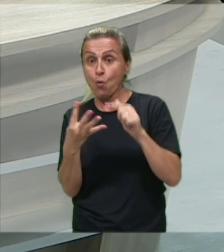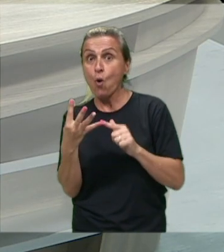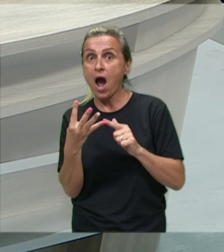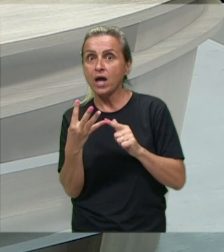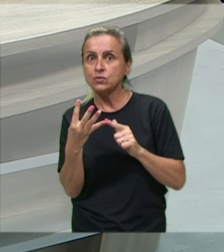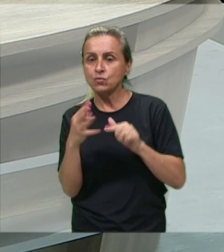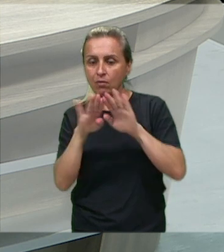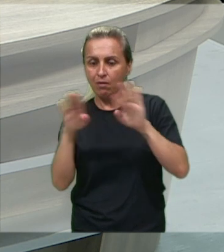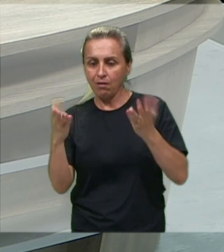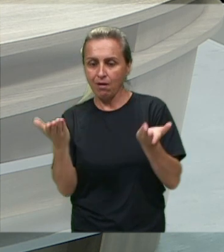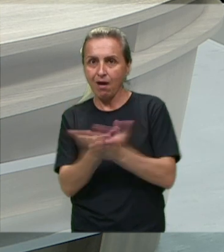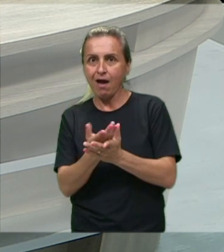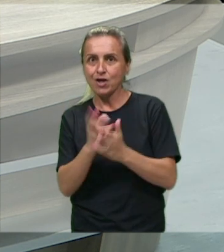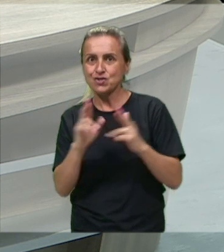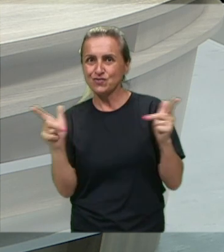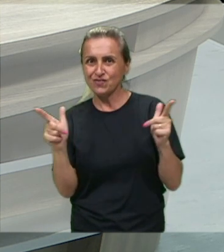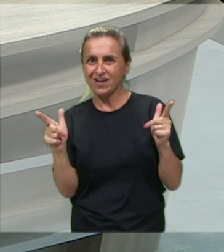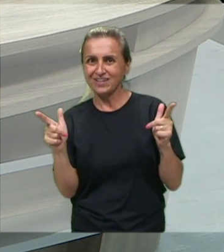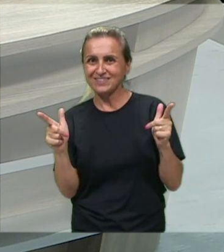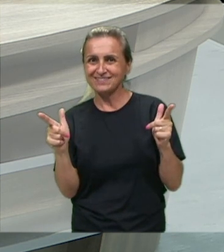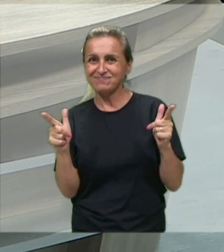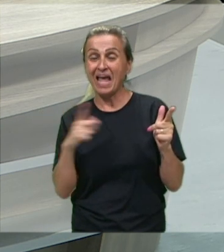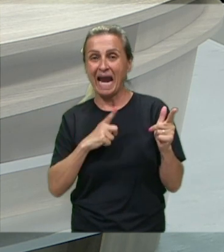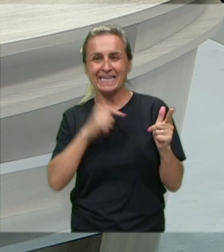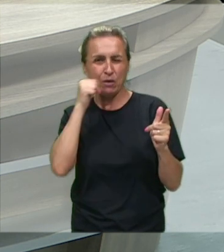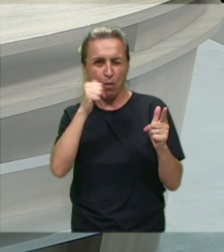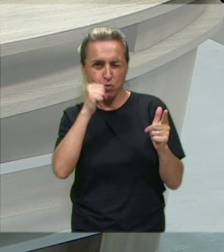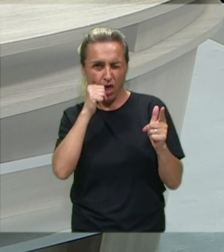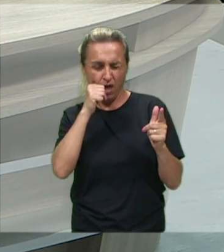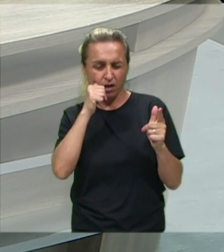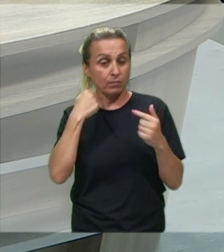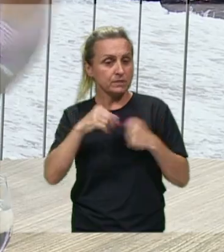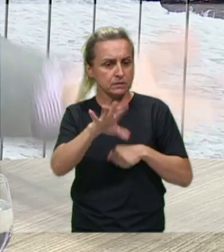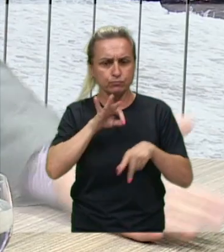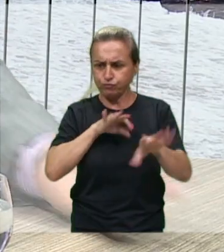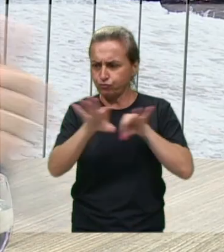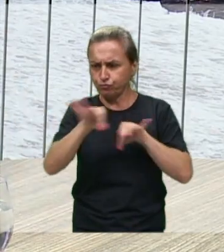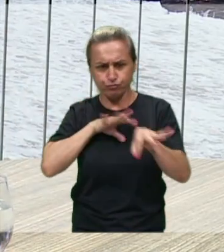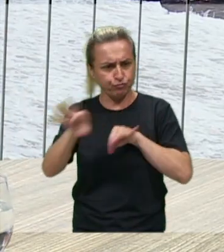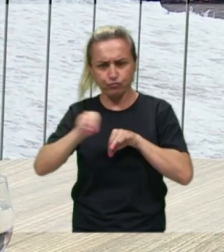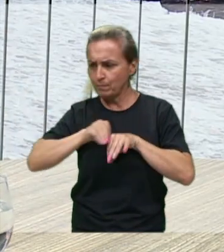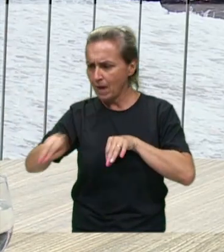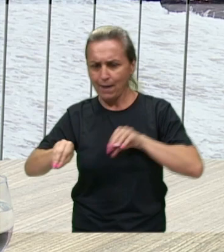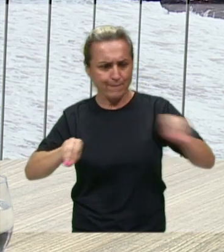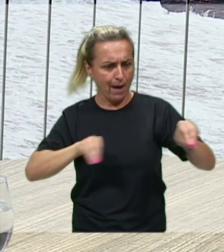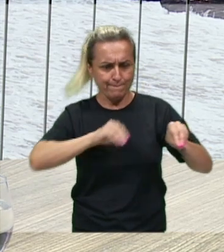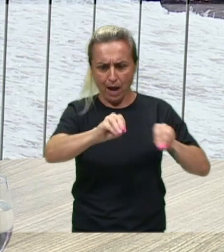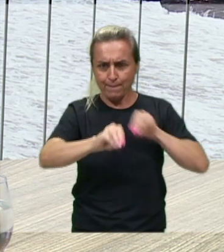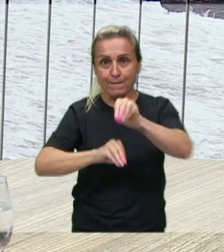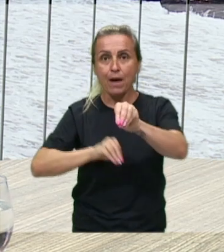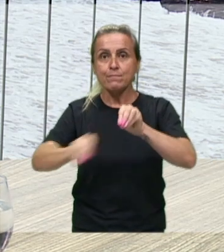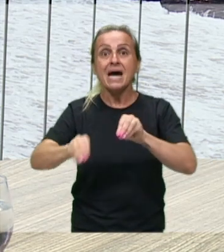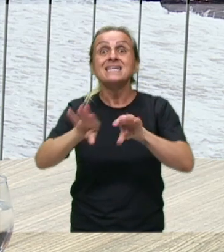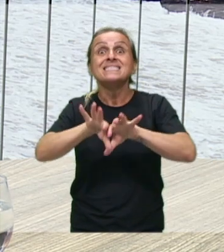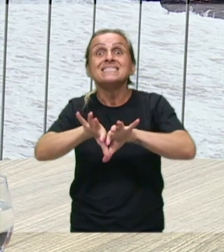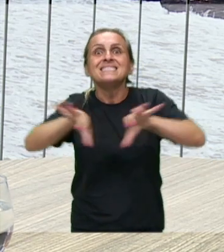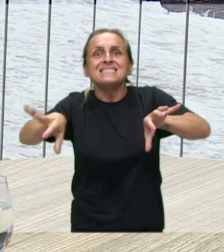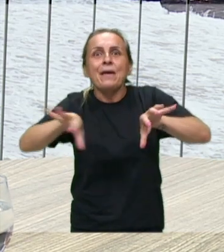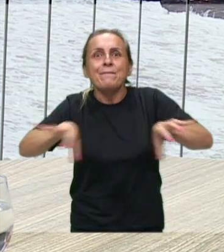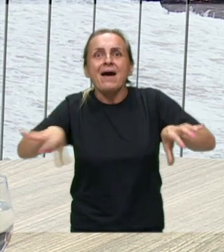diferenciadas. Uma senhora que fica ali, né, um manipulador, tem que saber escolher. Aí tem gordinho, aí tem papaterra, aí tem então, tudo esse